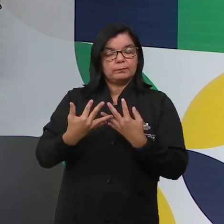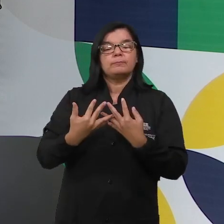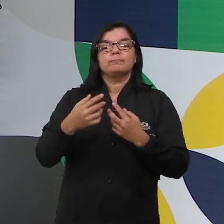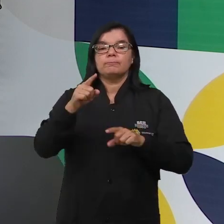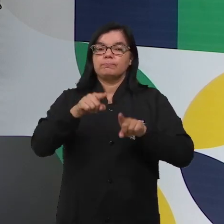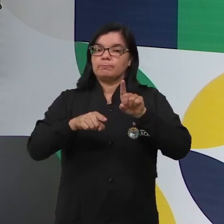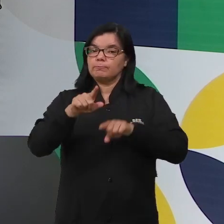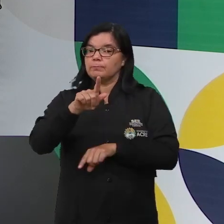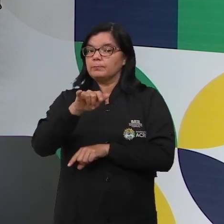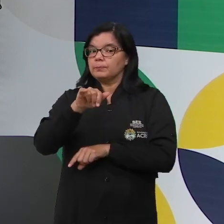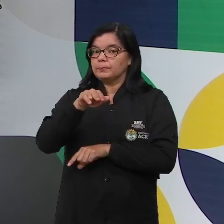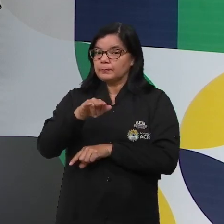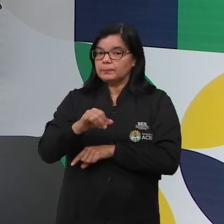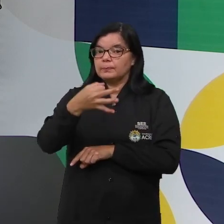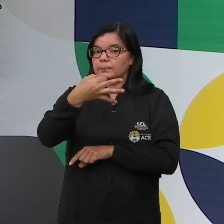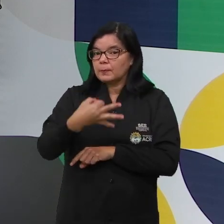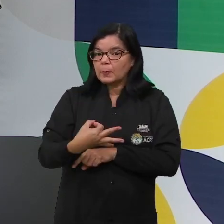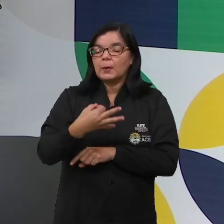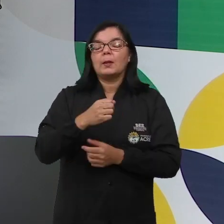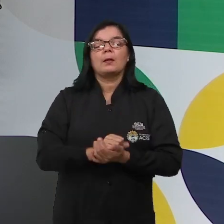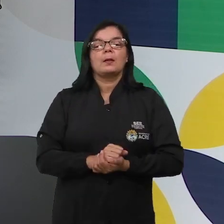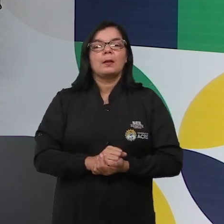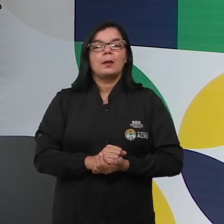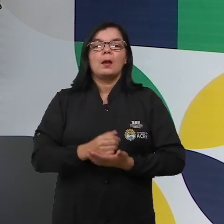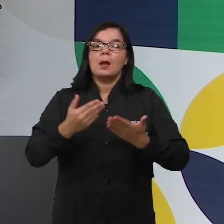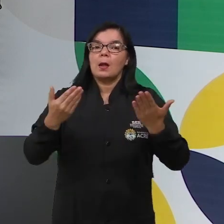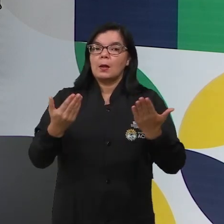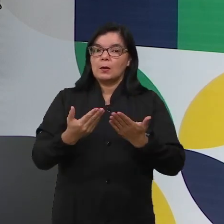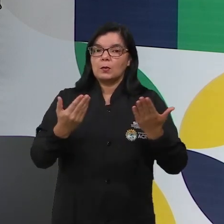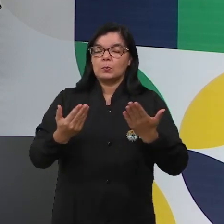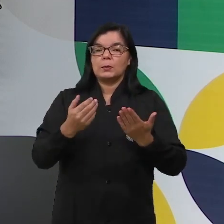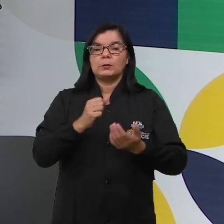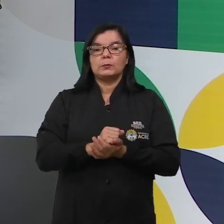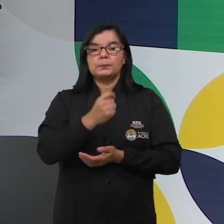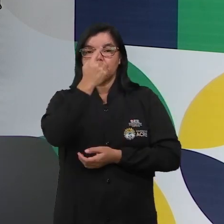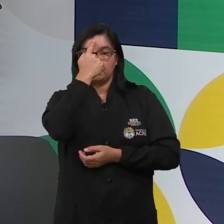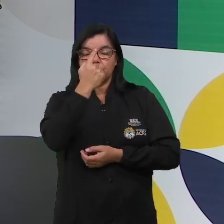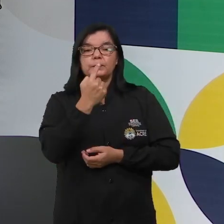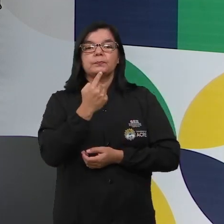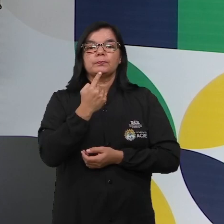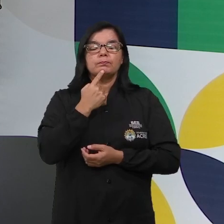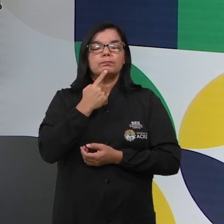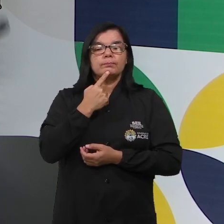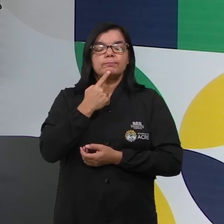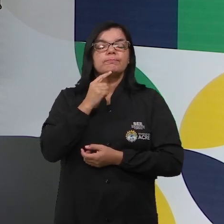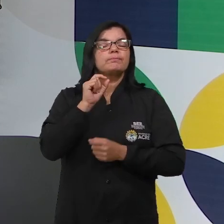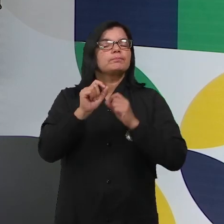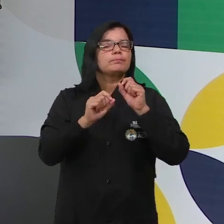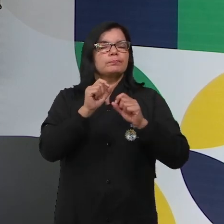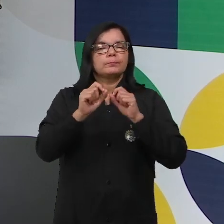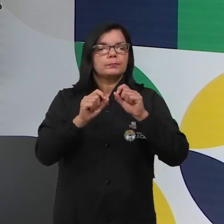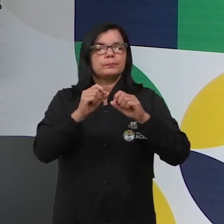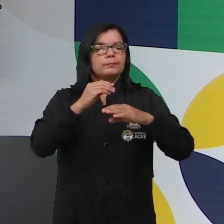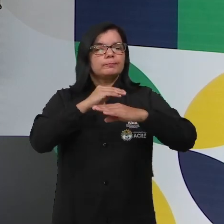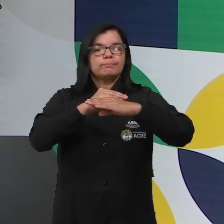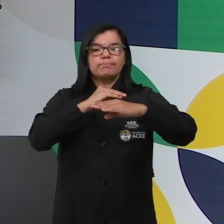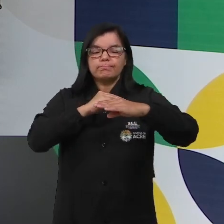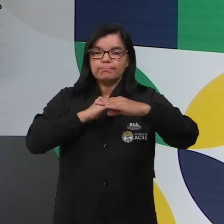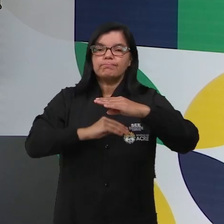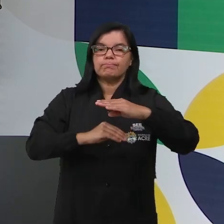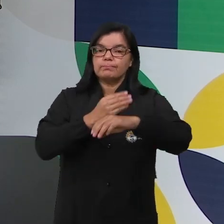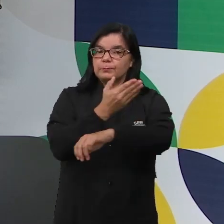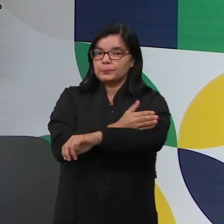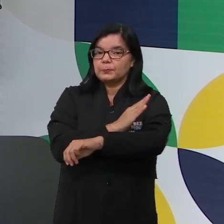índice de Gini, certo? Agora, nós vamos para uma imagem que vai dizer muito o que é desigualdade social